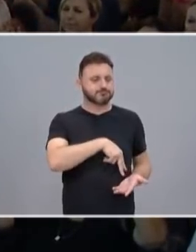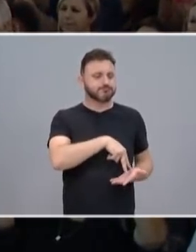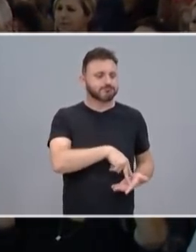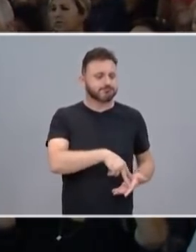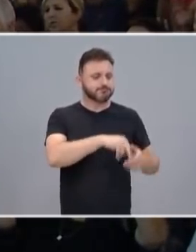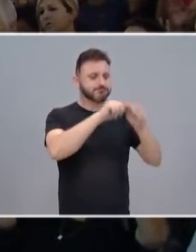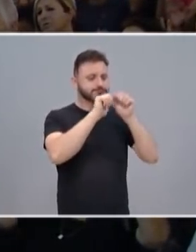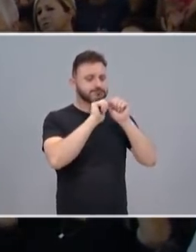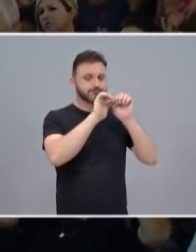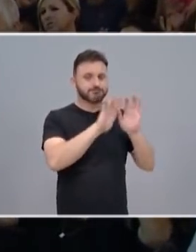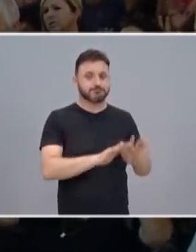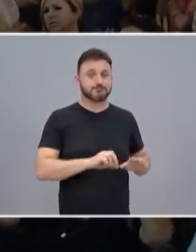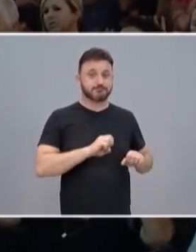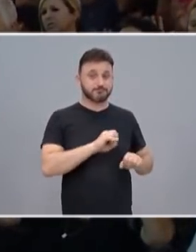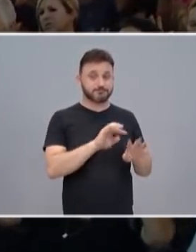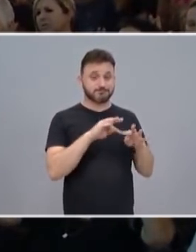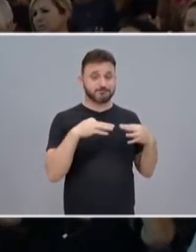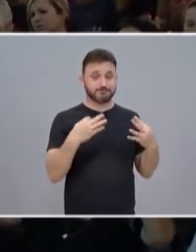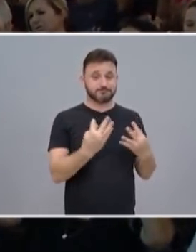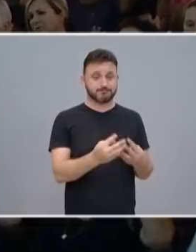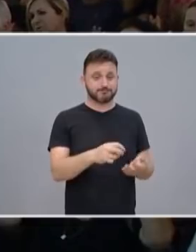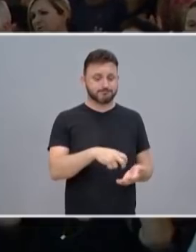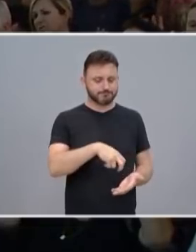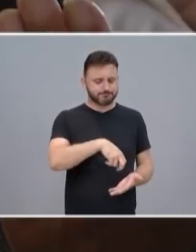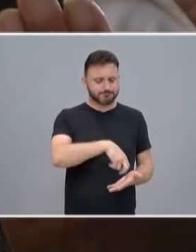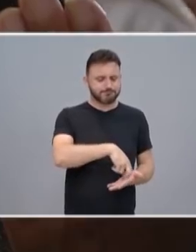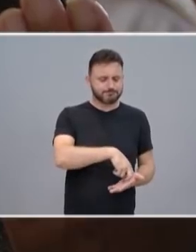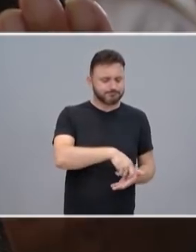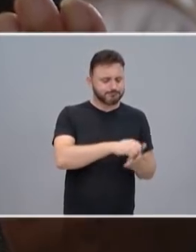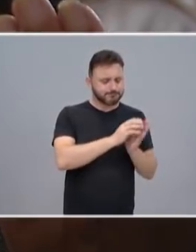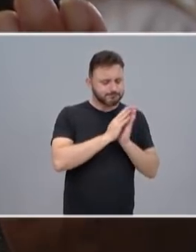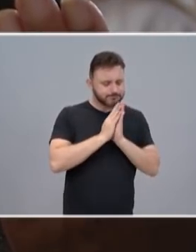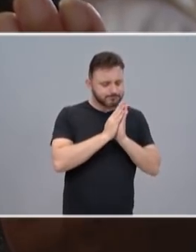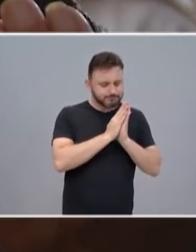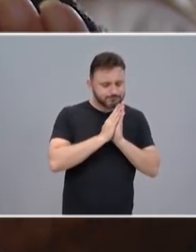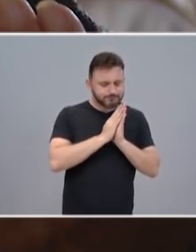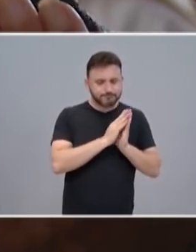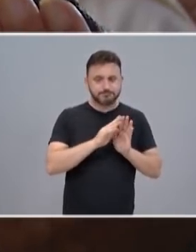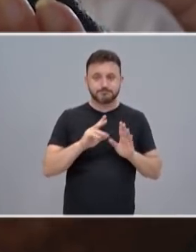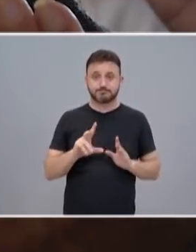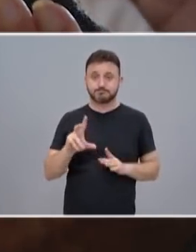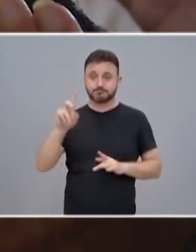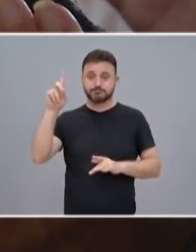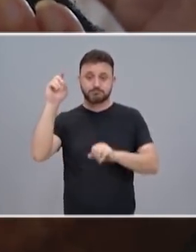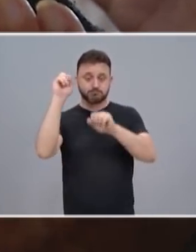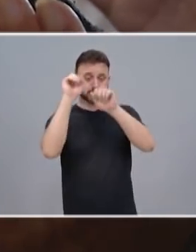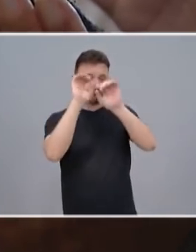família dobra os joelhos, Deus se levanta. Reza, clama.